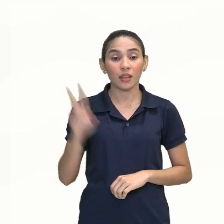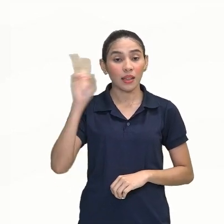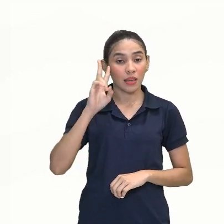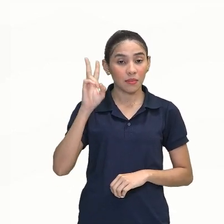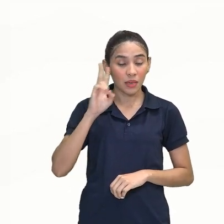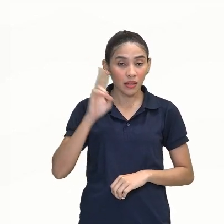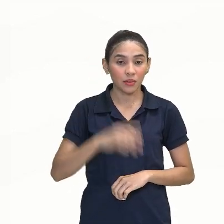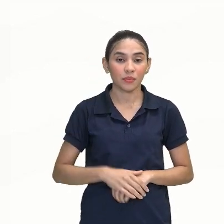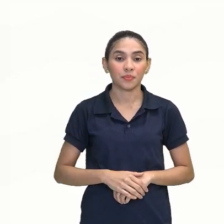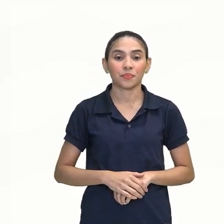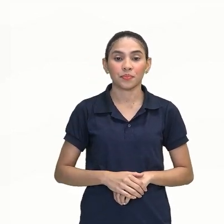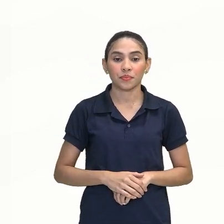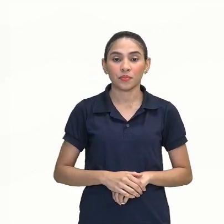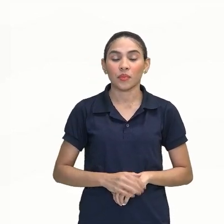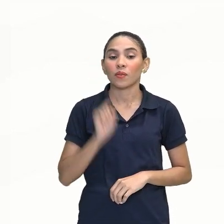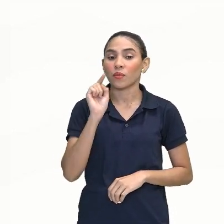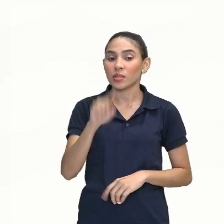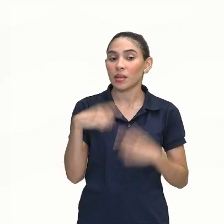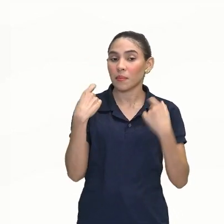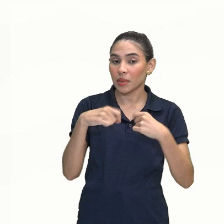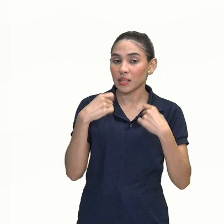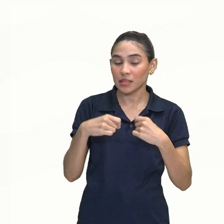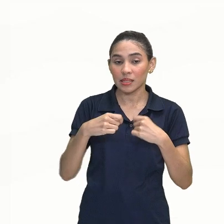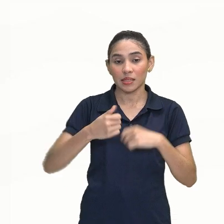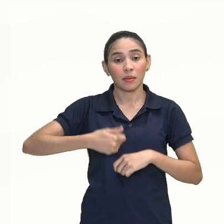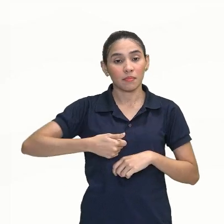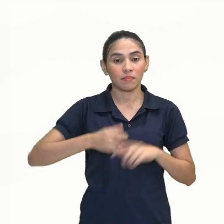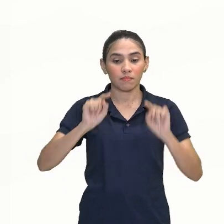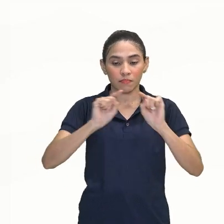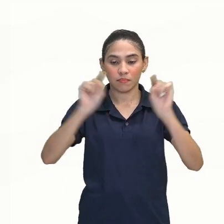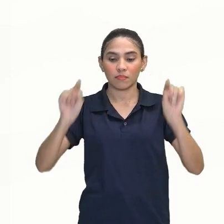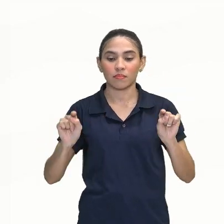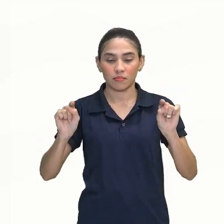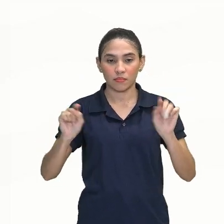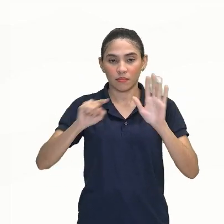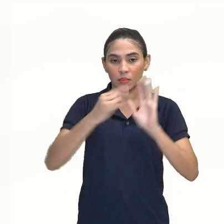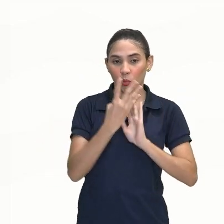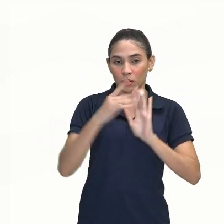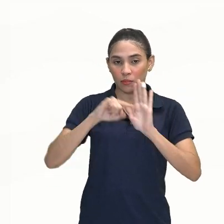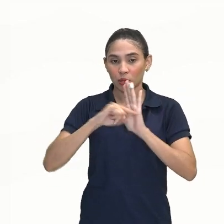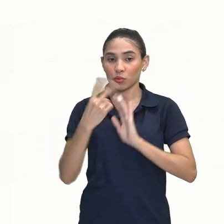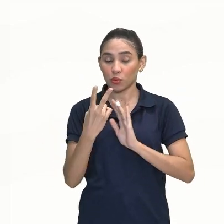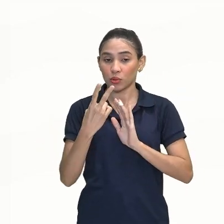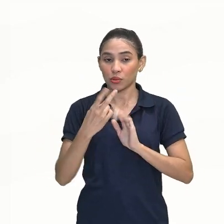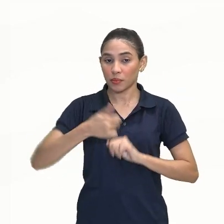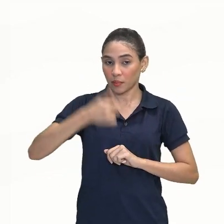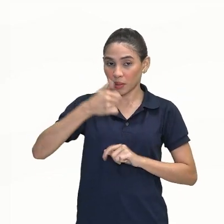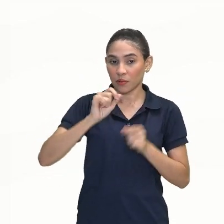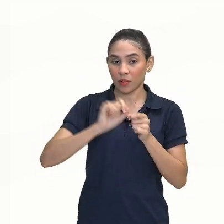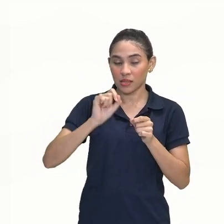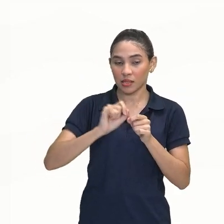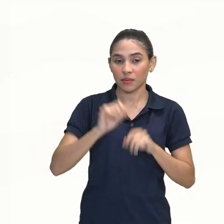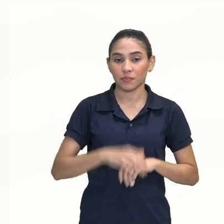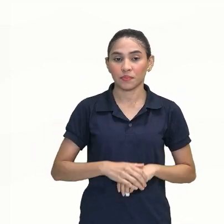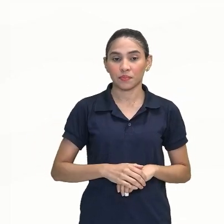Lembrando que, logicamente, você tem que resolver primeiro dentro do parêntese, tá?